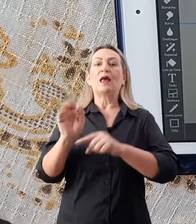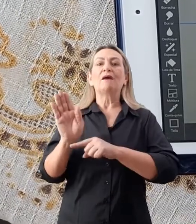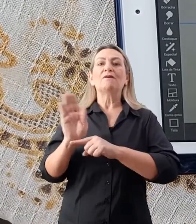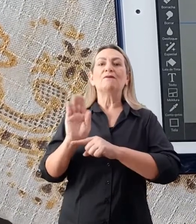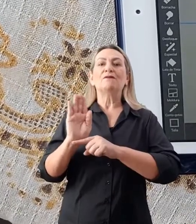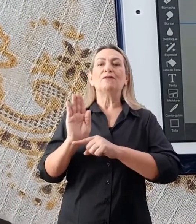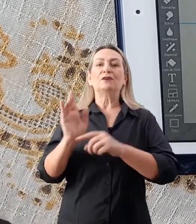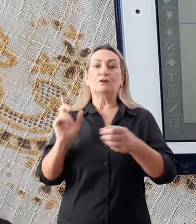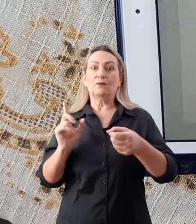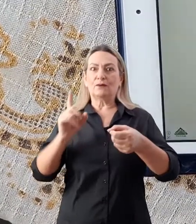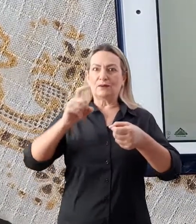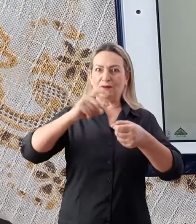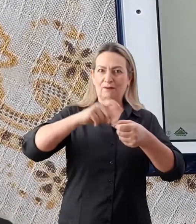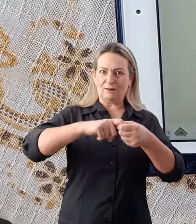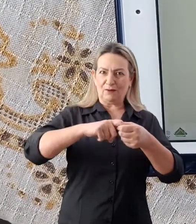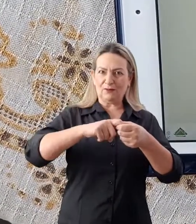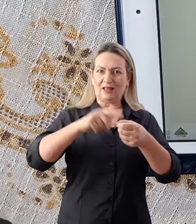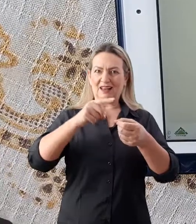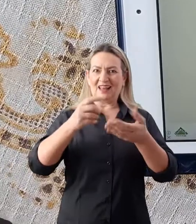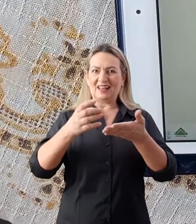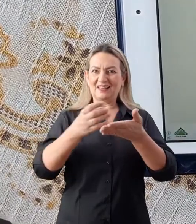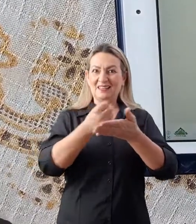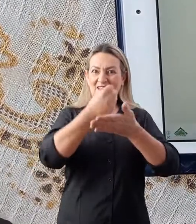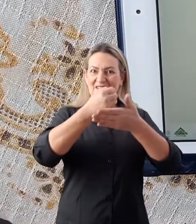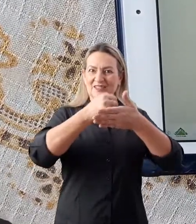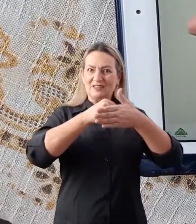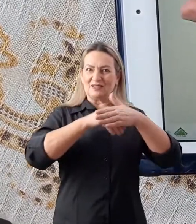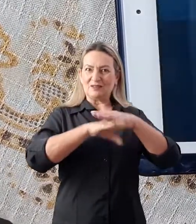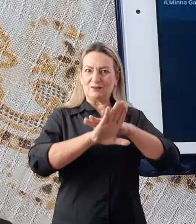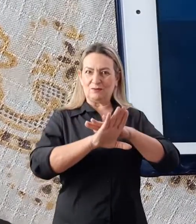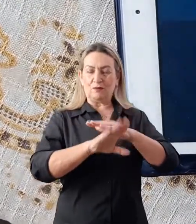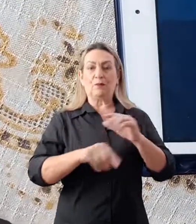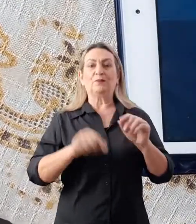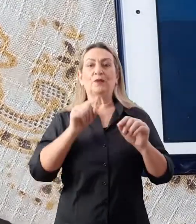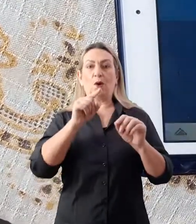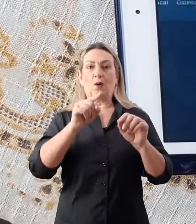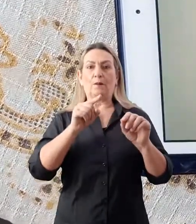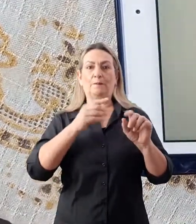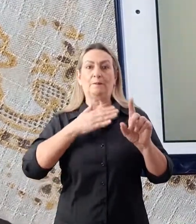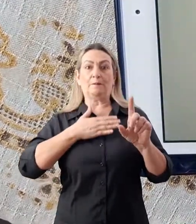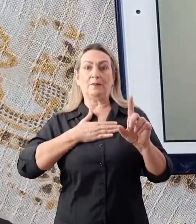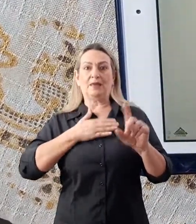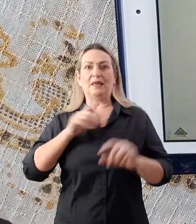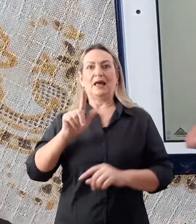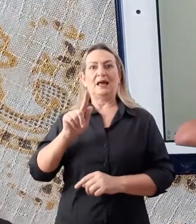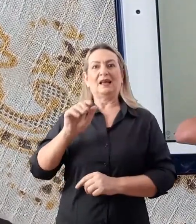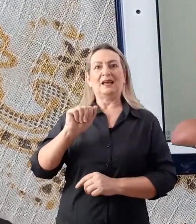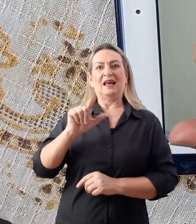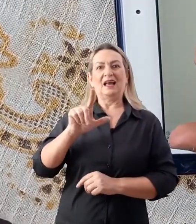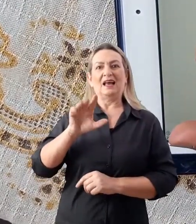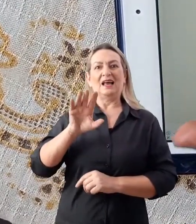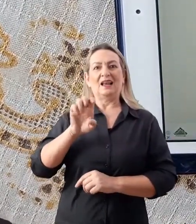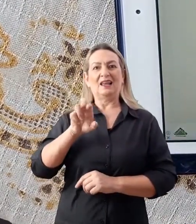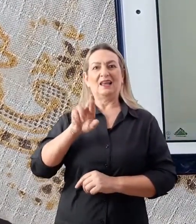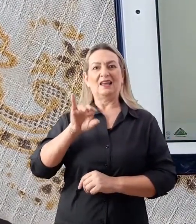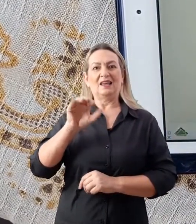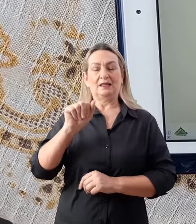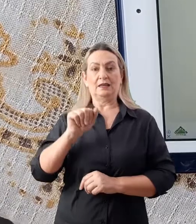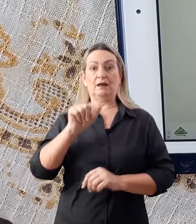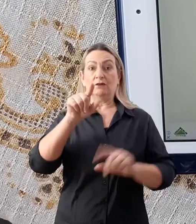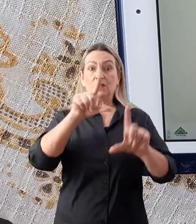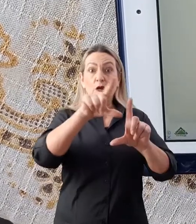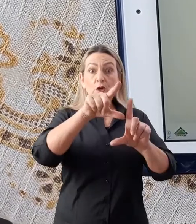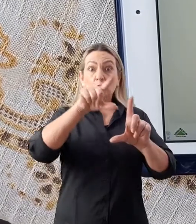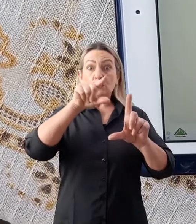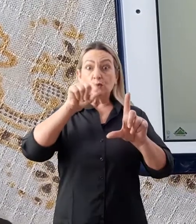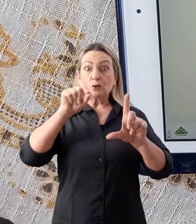gente volta aqui para a galeria, tá salvo. Então vamos aqui, ó. Você vem aqui, minha galeria, você escolhe a